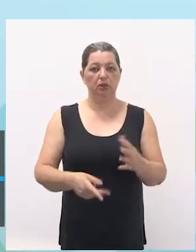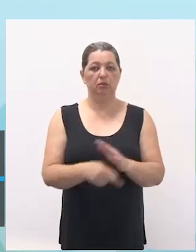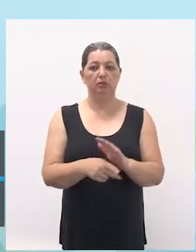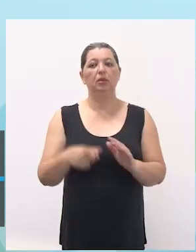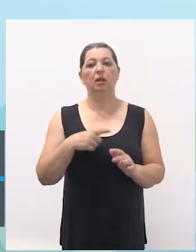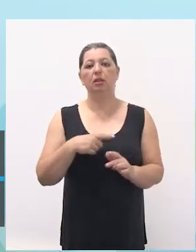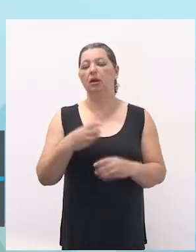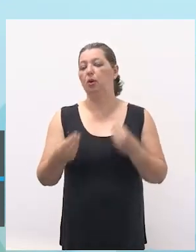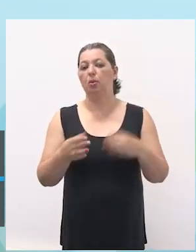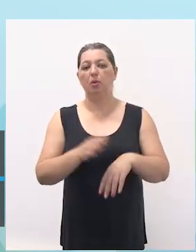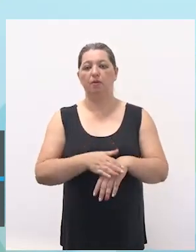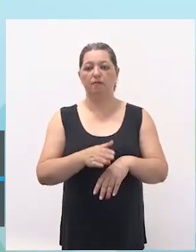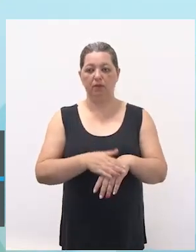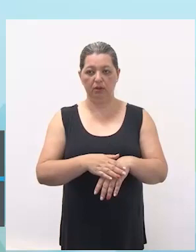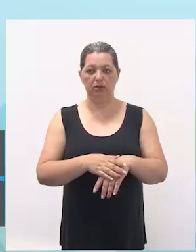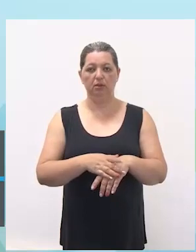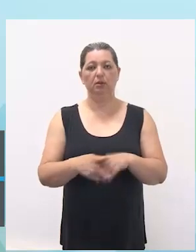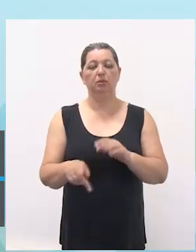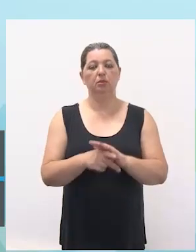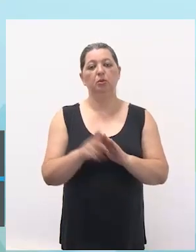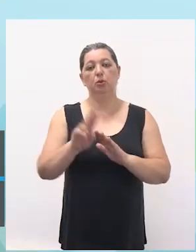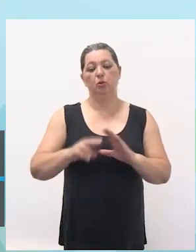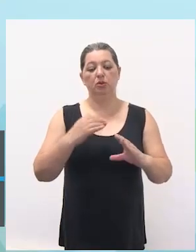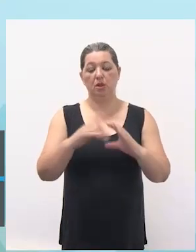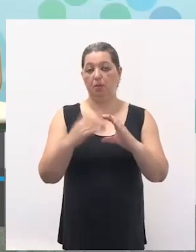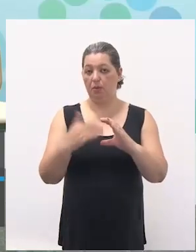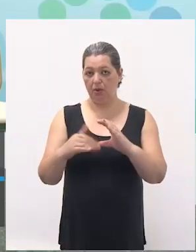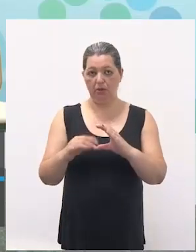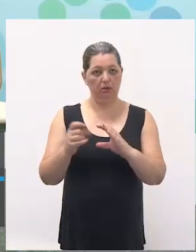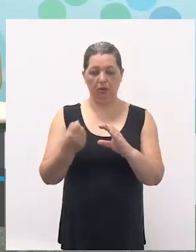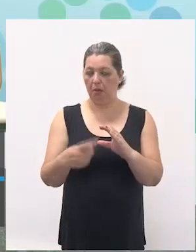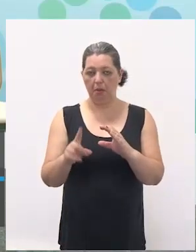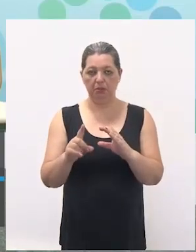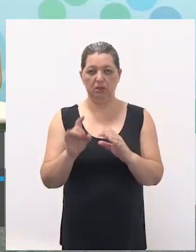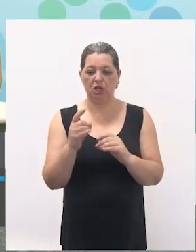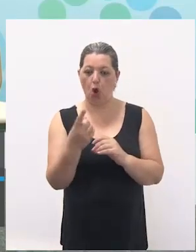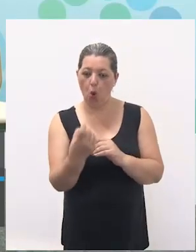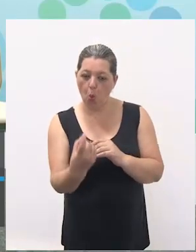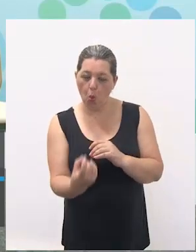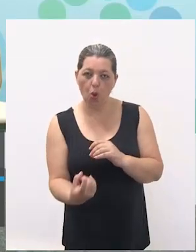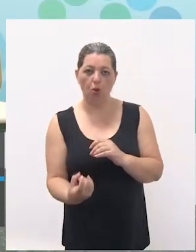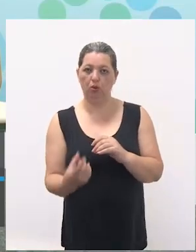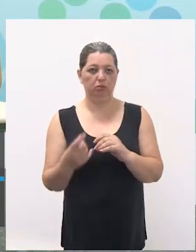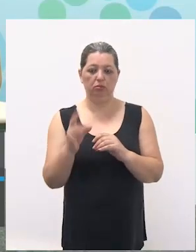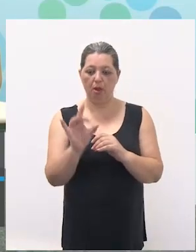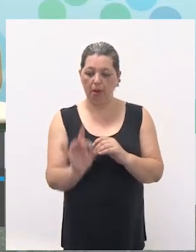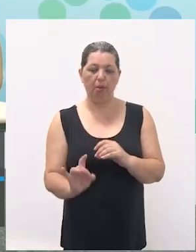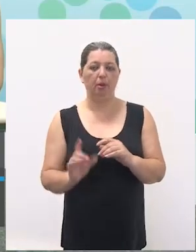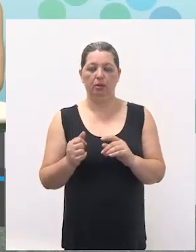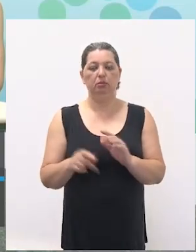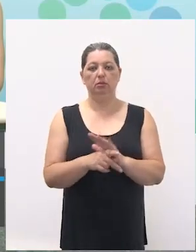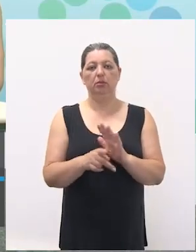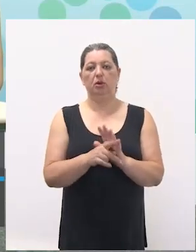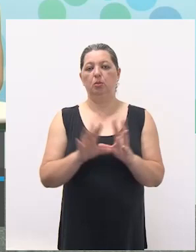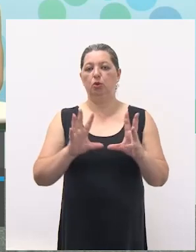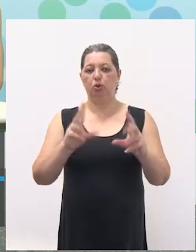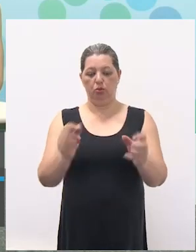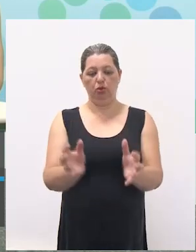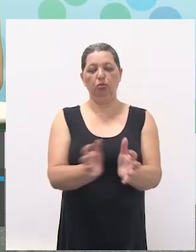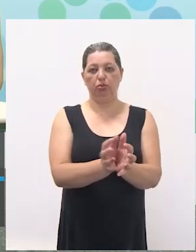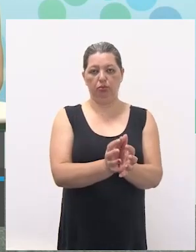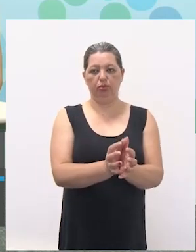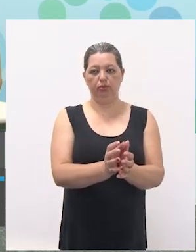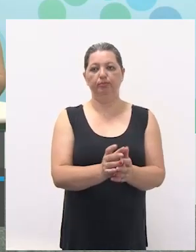como fazer inserção por e-mail dos alunos, não precisa ser um por um, faz via CSV, tá?